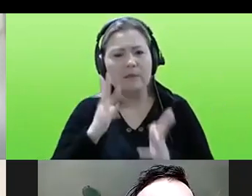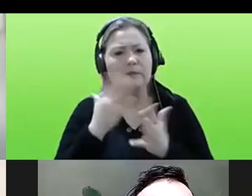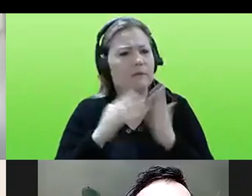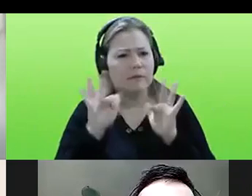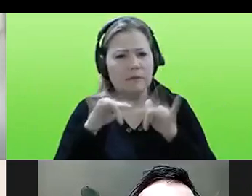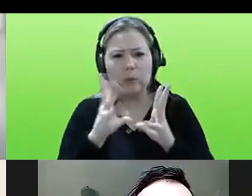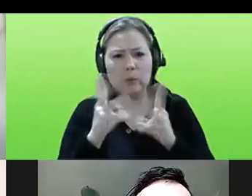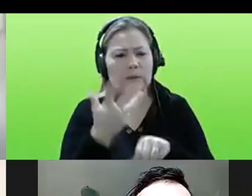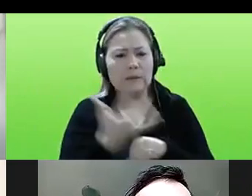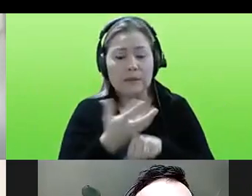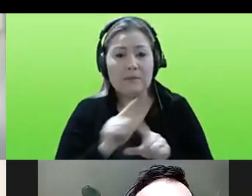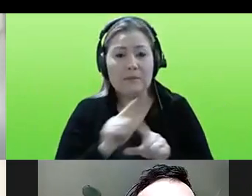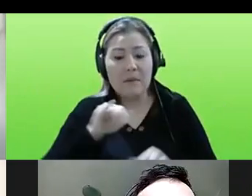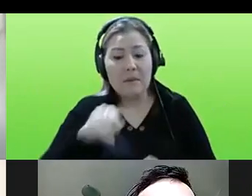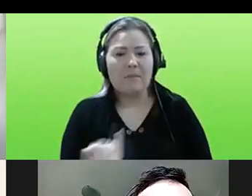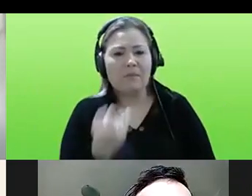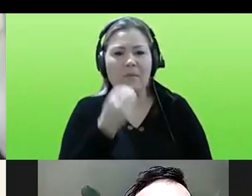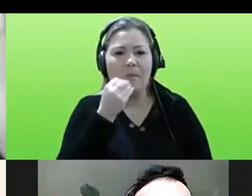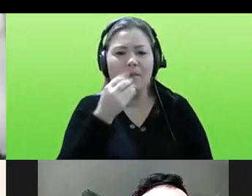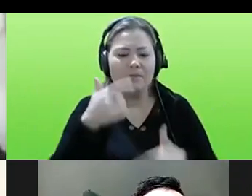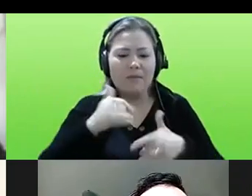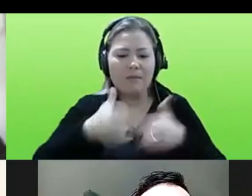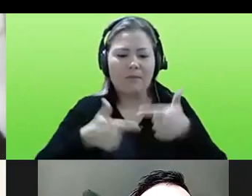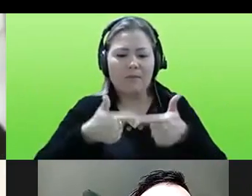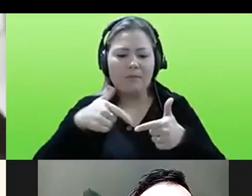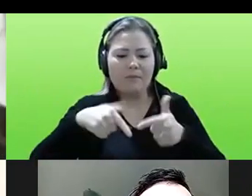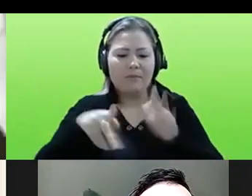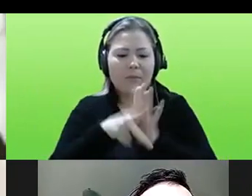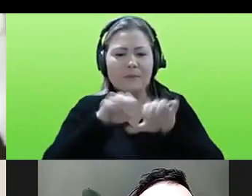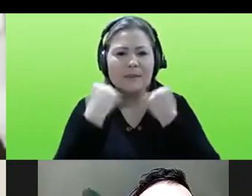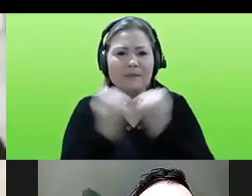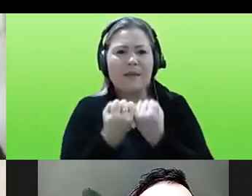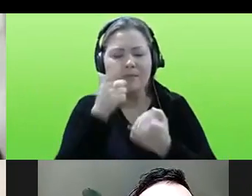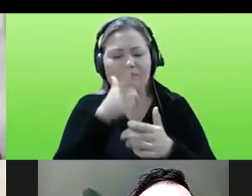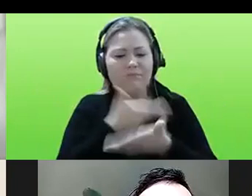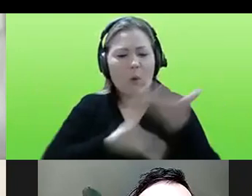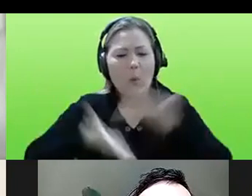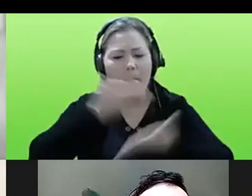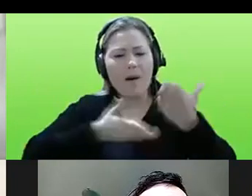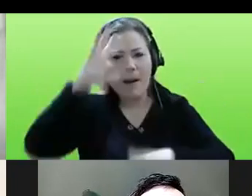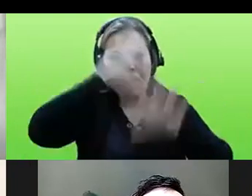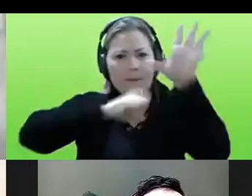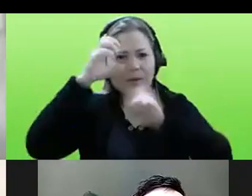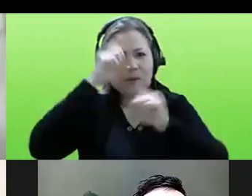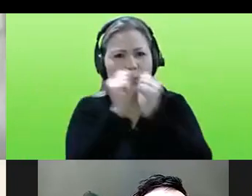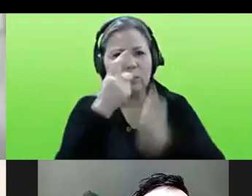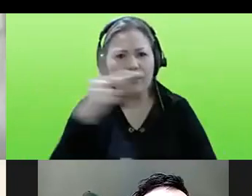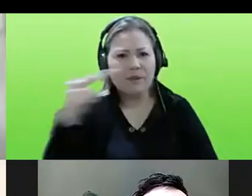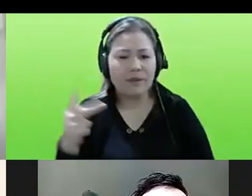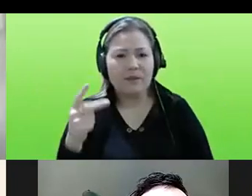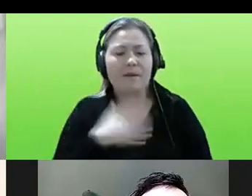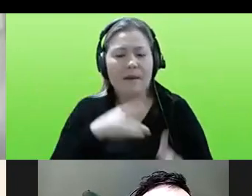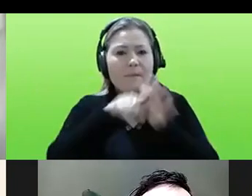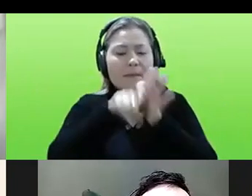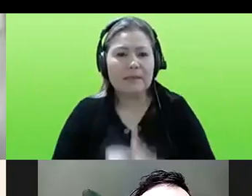cadeiras. Mas aproveitar a oportunidade desse seminário aqui, né, e poder compartilhar com vocês, aprender com vocês. Minha